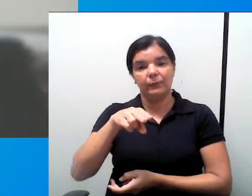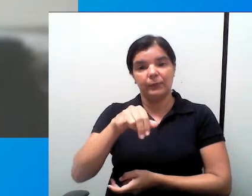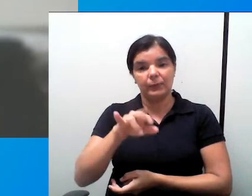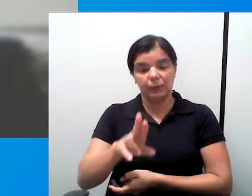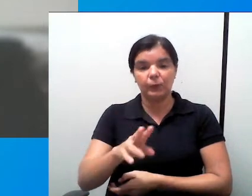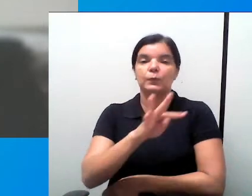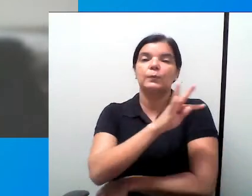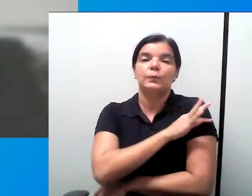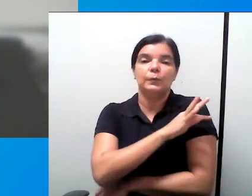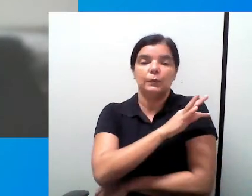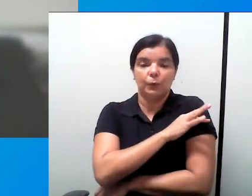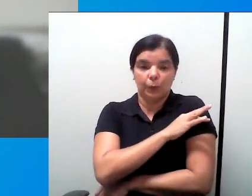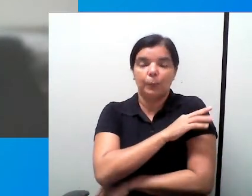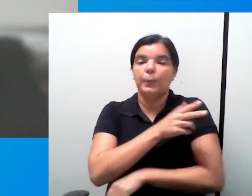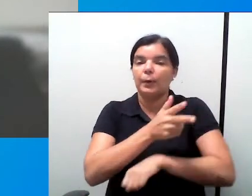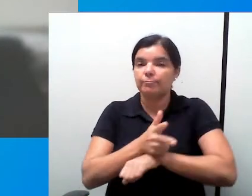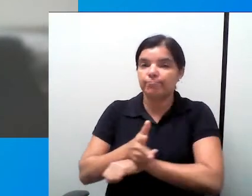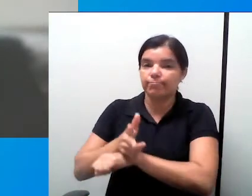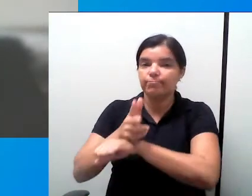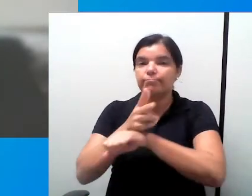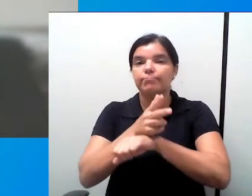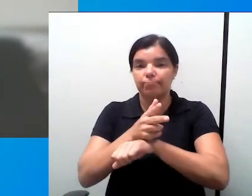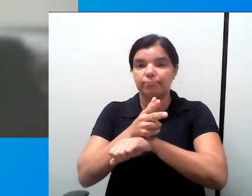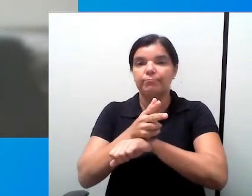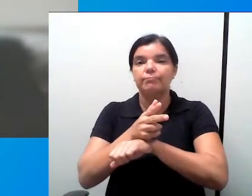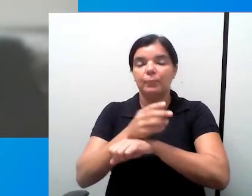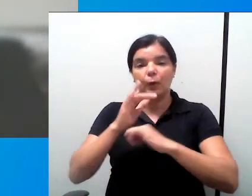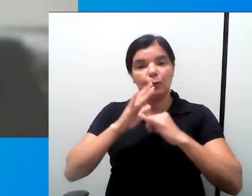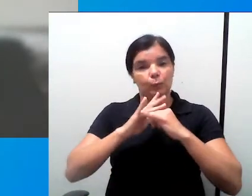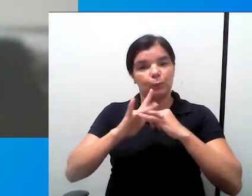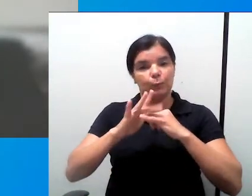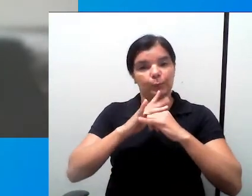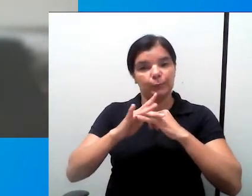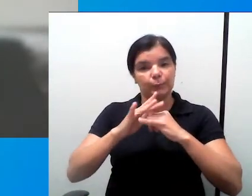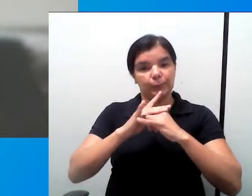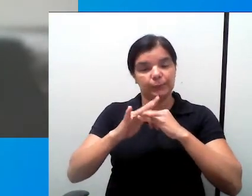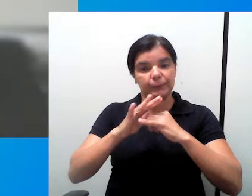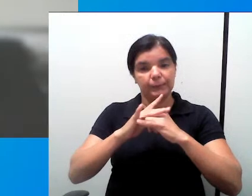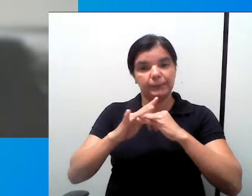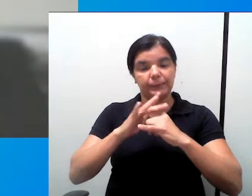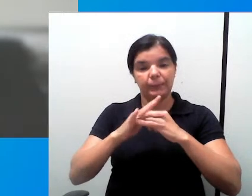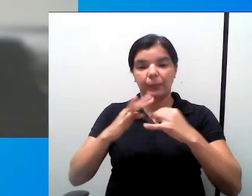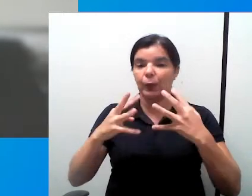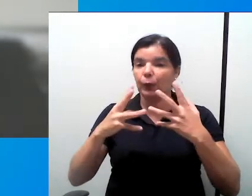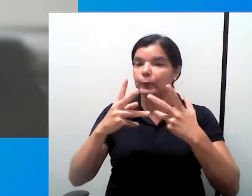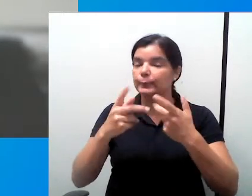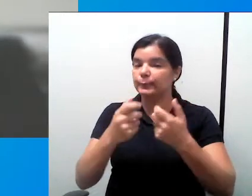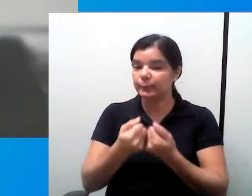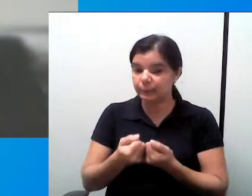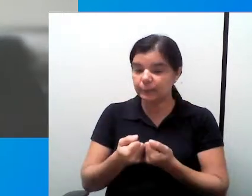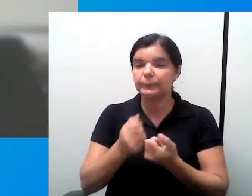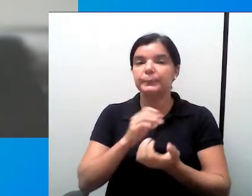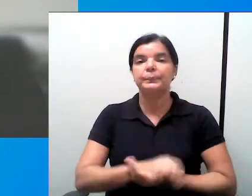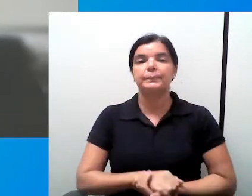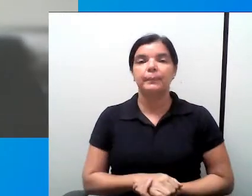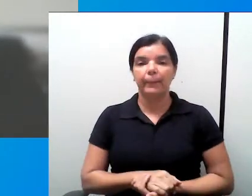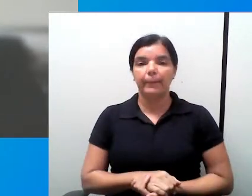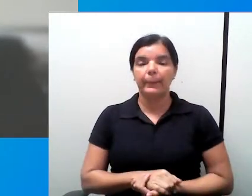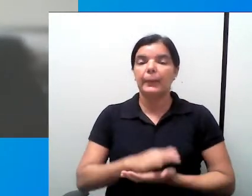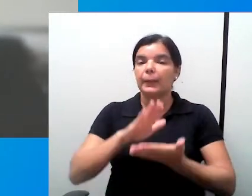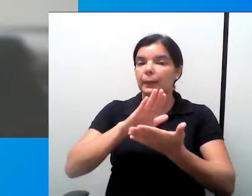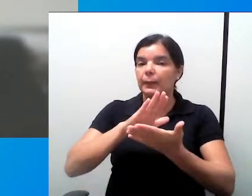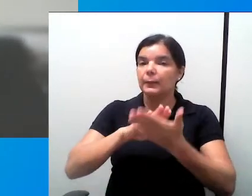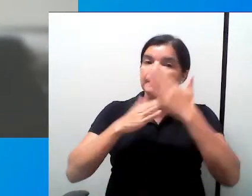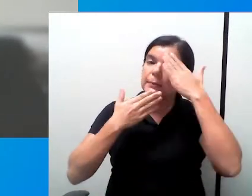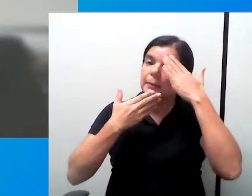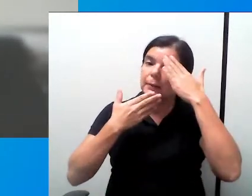pela transmissão do evento para o YouTube, nos assessorou durante toda a transmissão desse evento. Agradecemos também